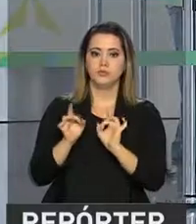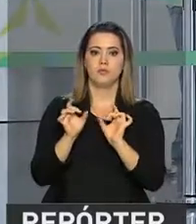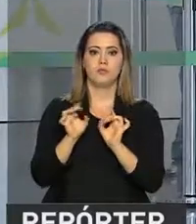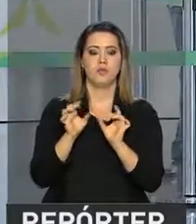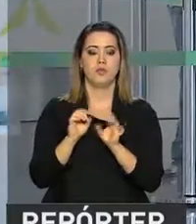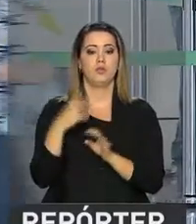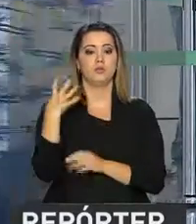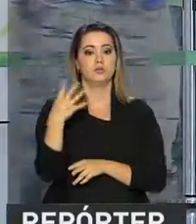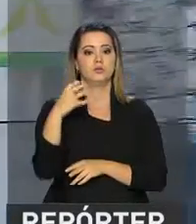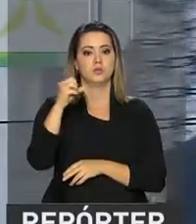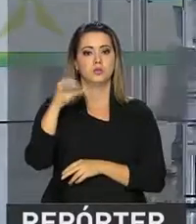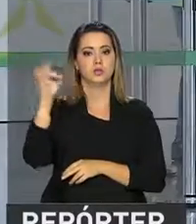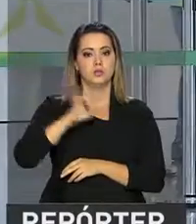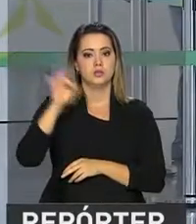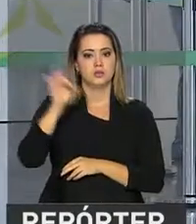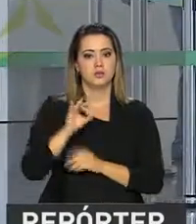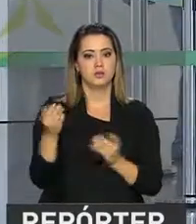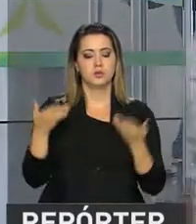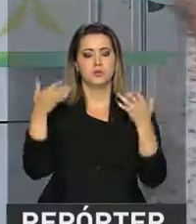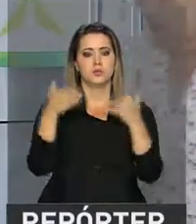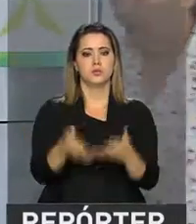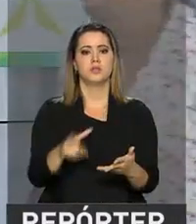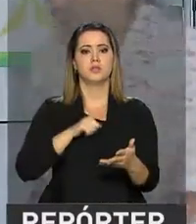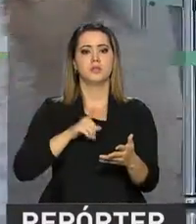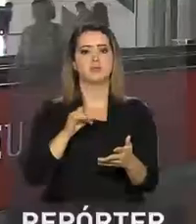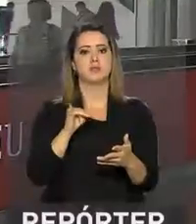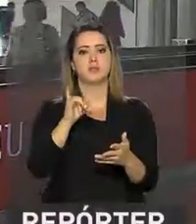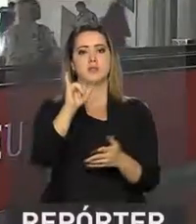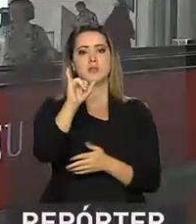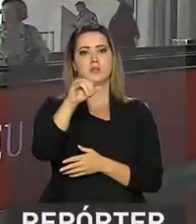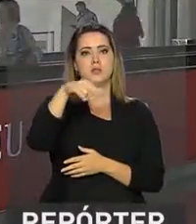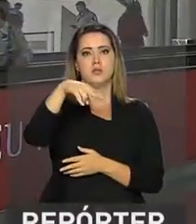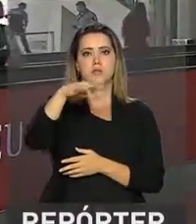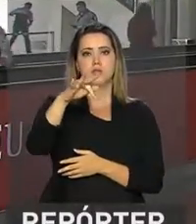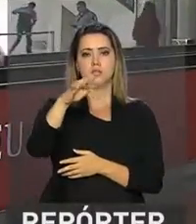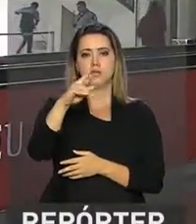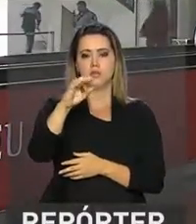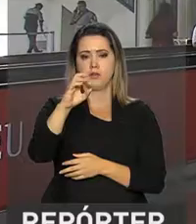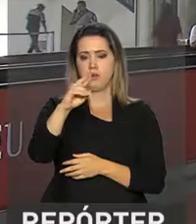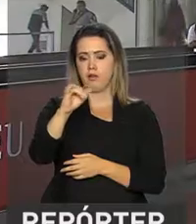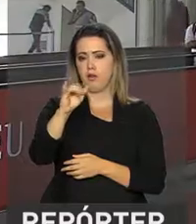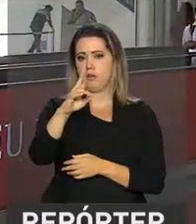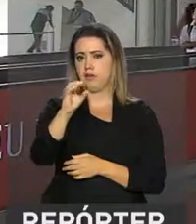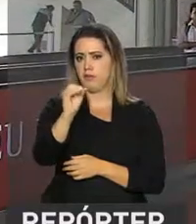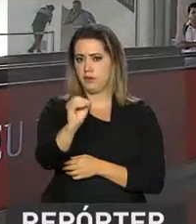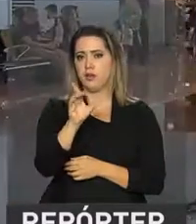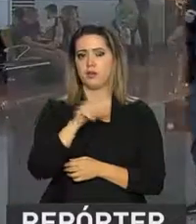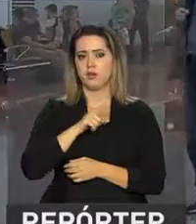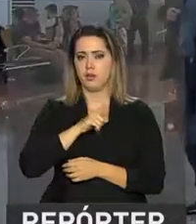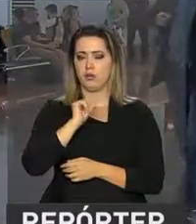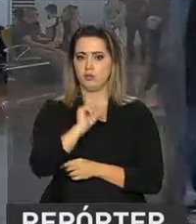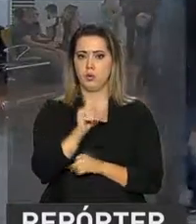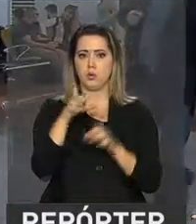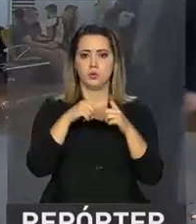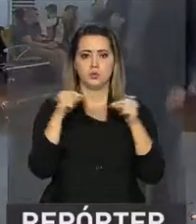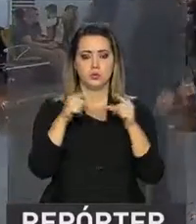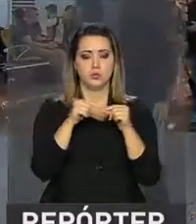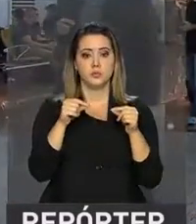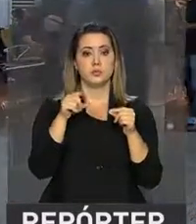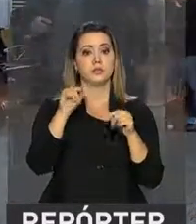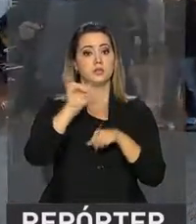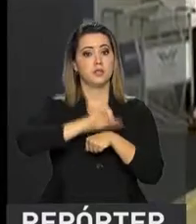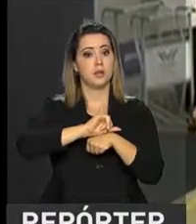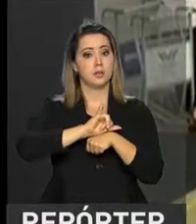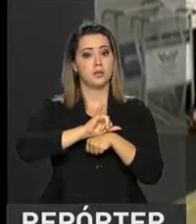os 49 por cento de participação que a infraero tem em quatro aeroportos já concedidos o de brasília na capital